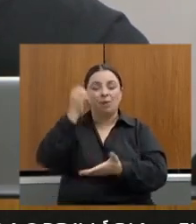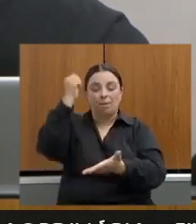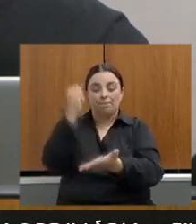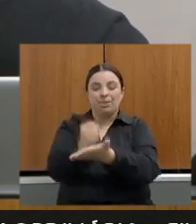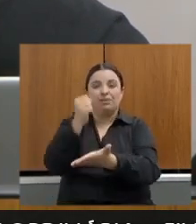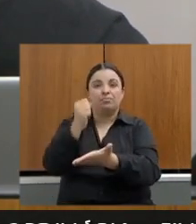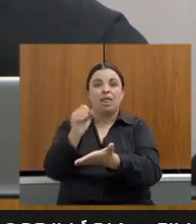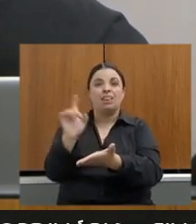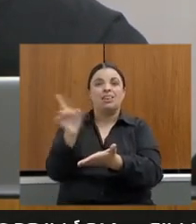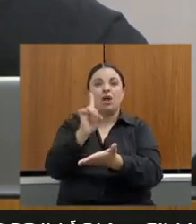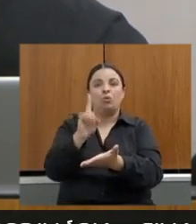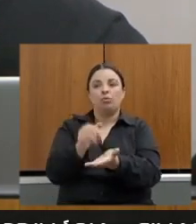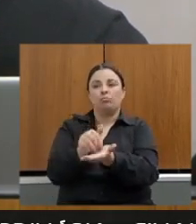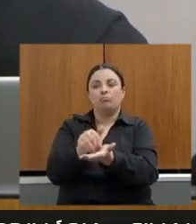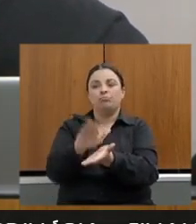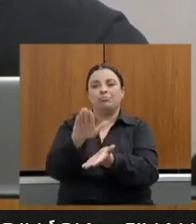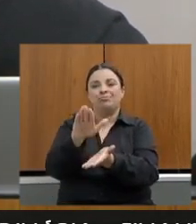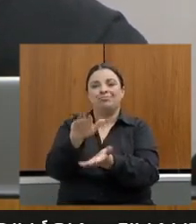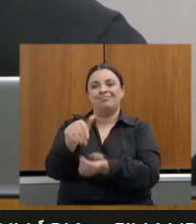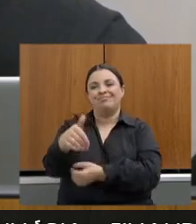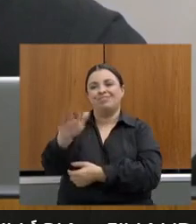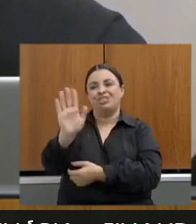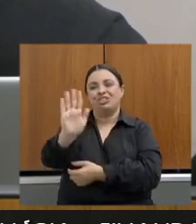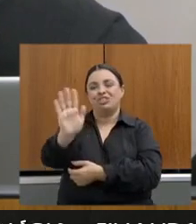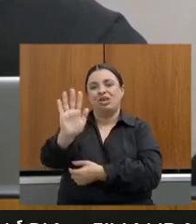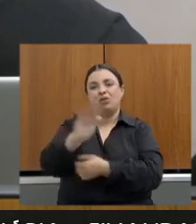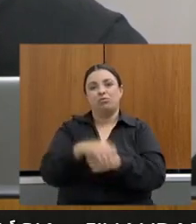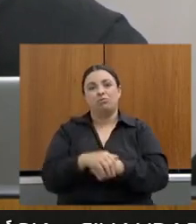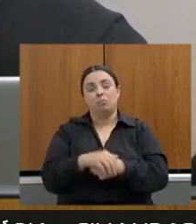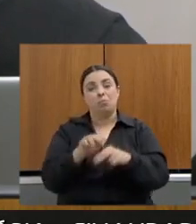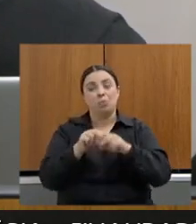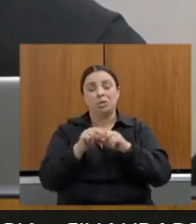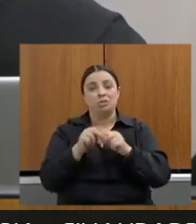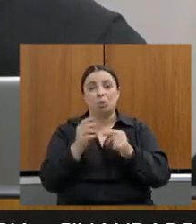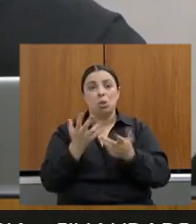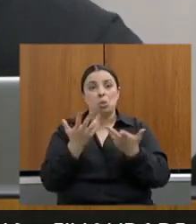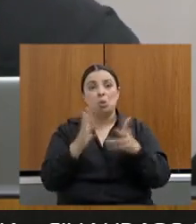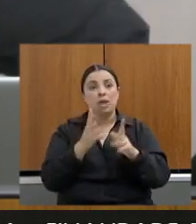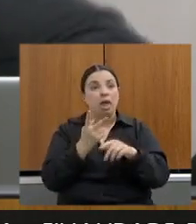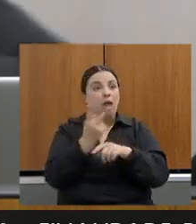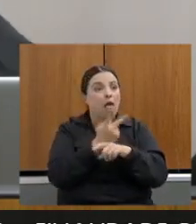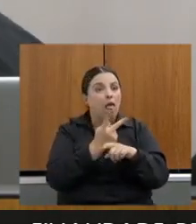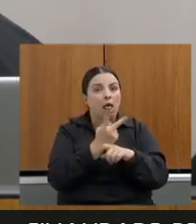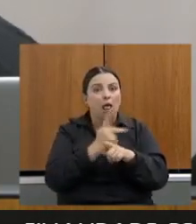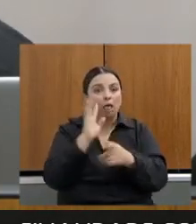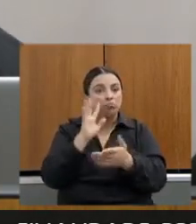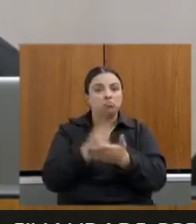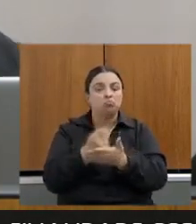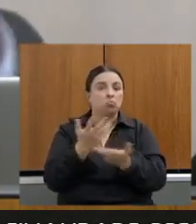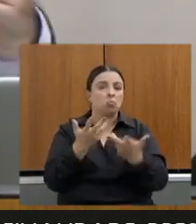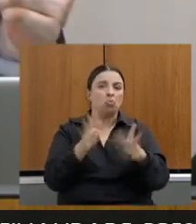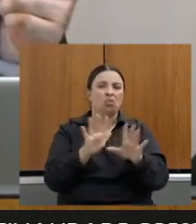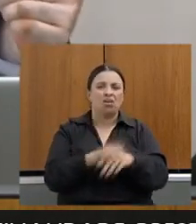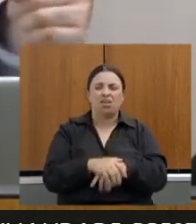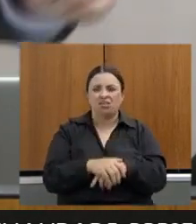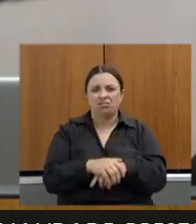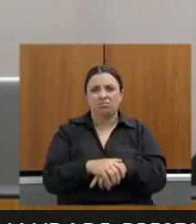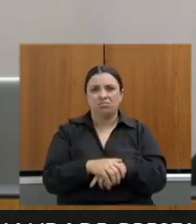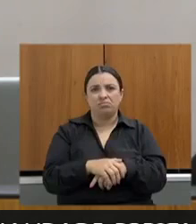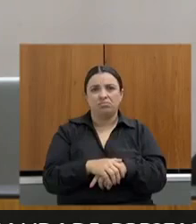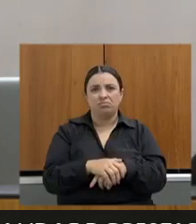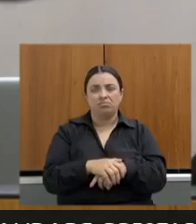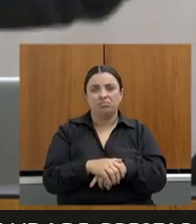e mandar a pessoa embora muitas vezes por que você não quer encontrar solução isso não acontece não é